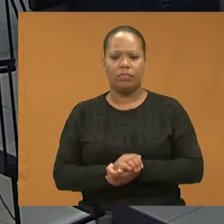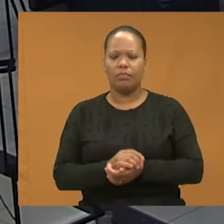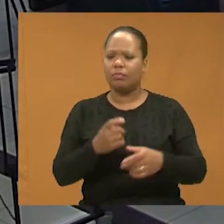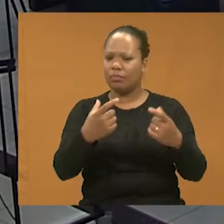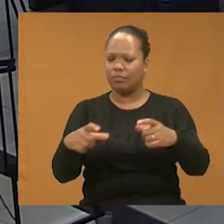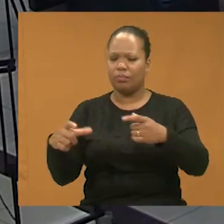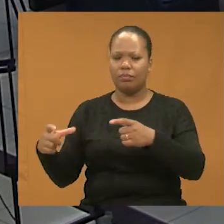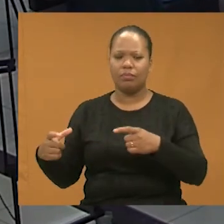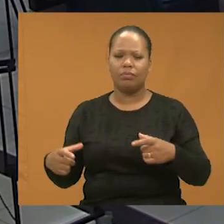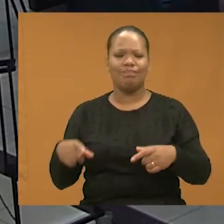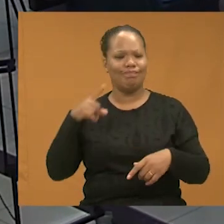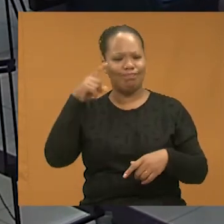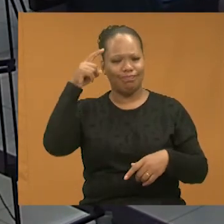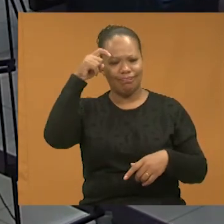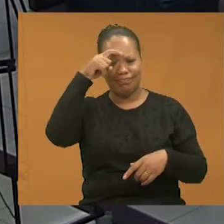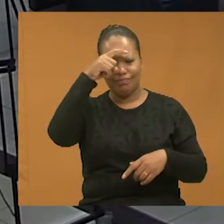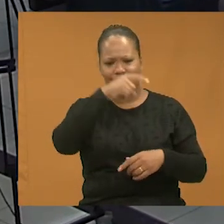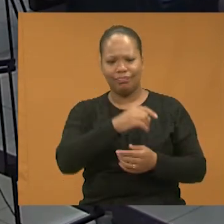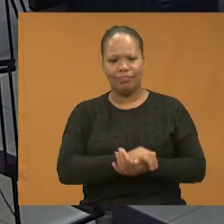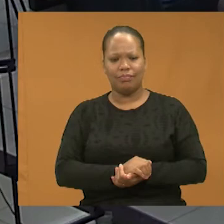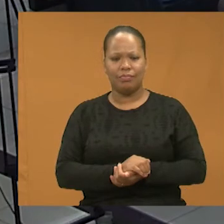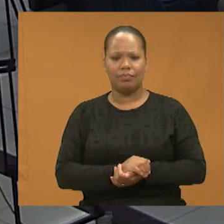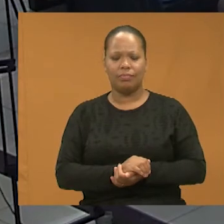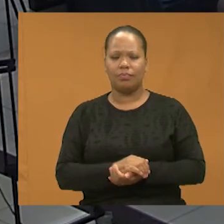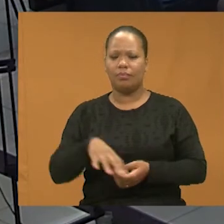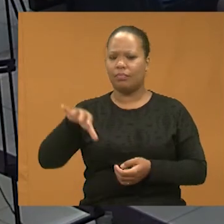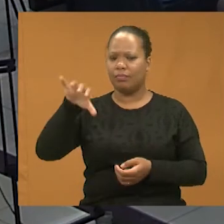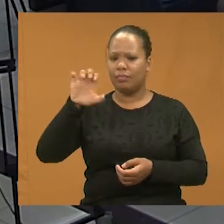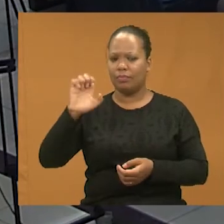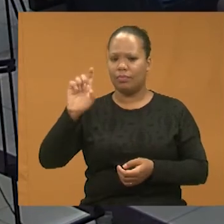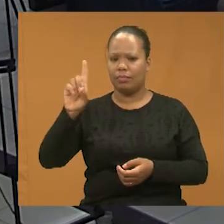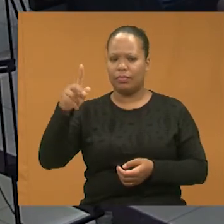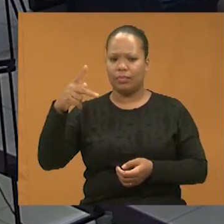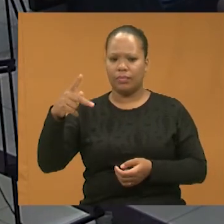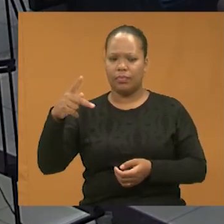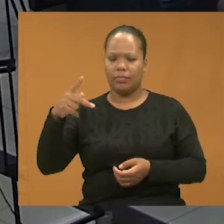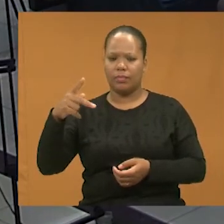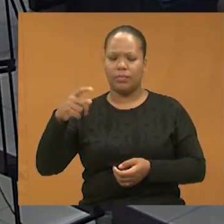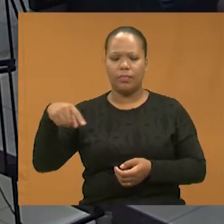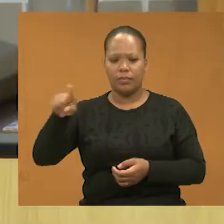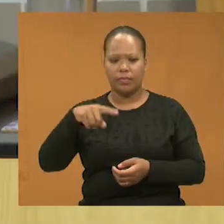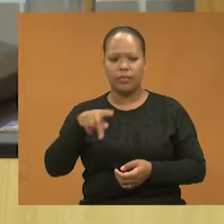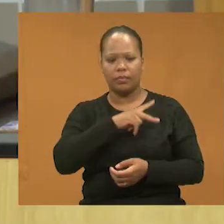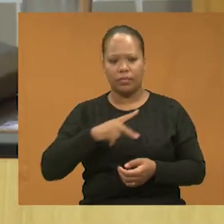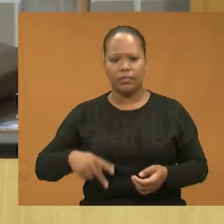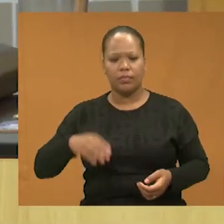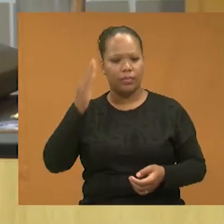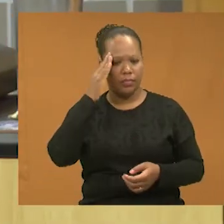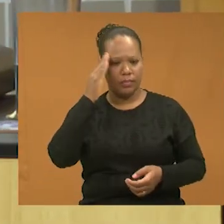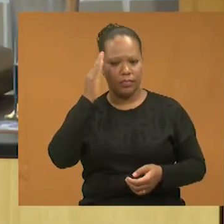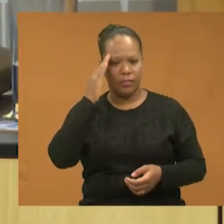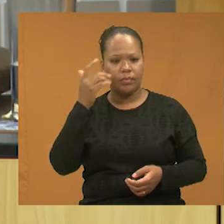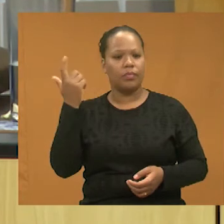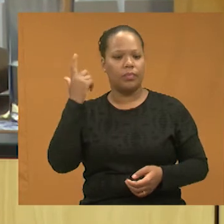precários. Ele está falando do Meia Lua e da LP Bandeirantes. Só para notificar os vereadores,